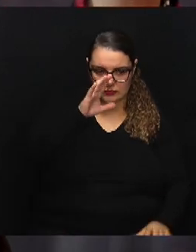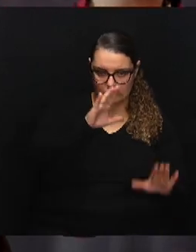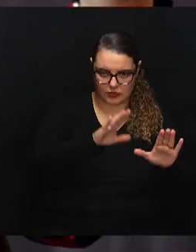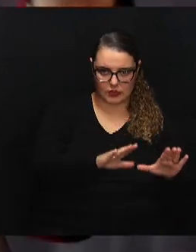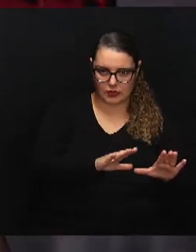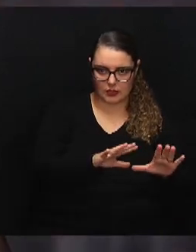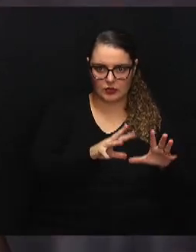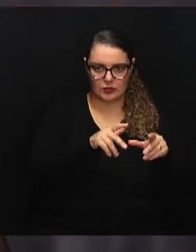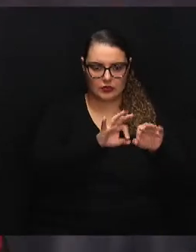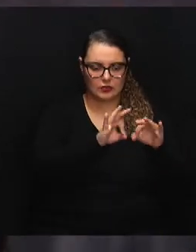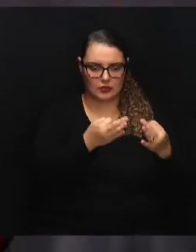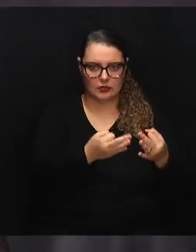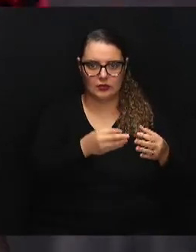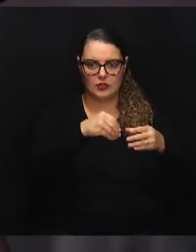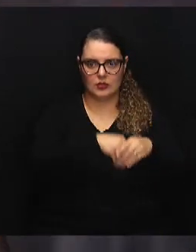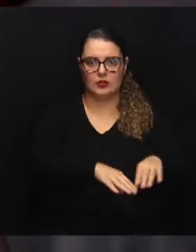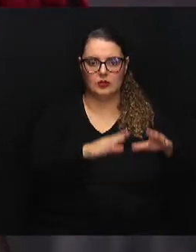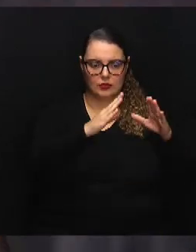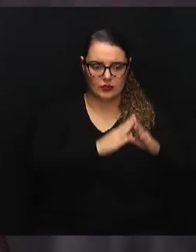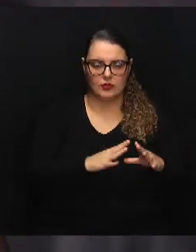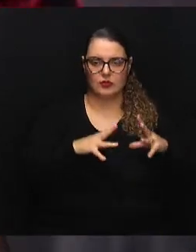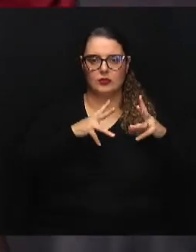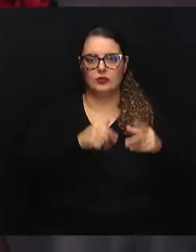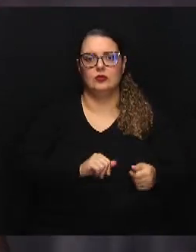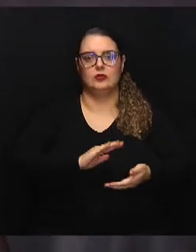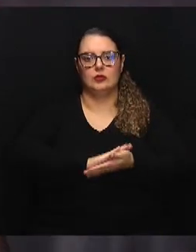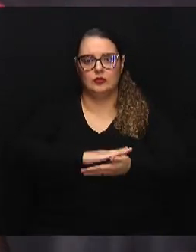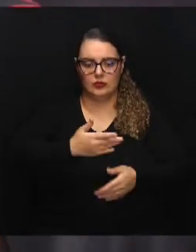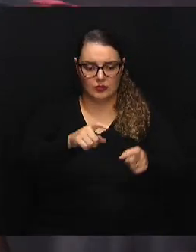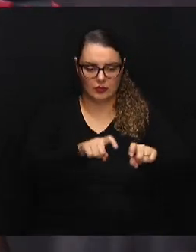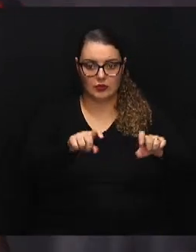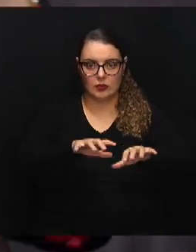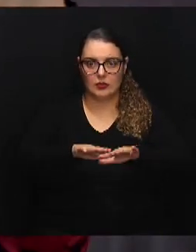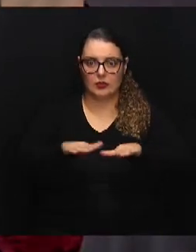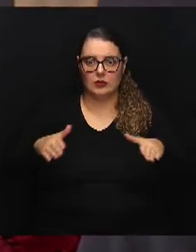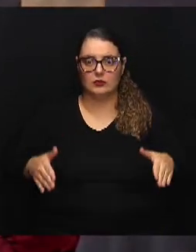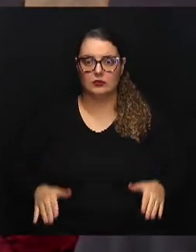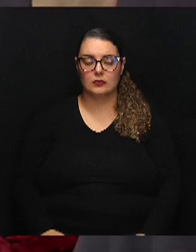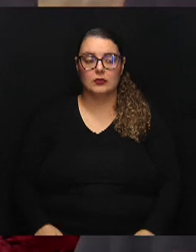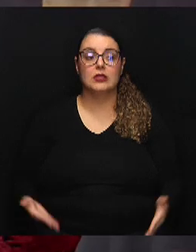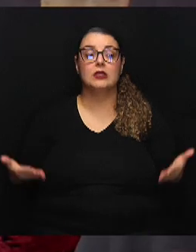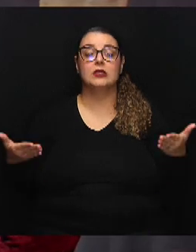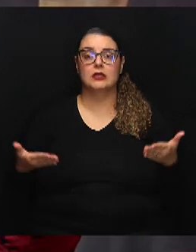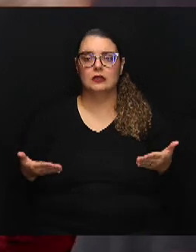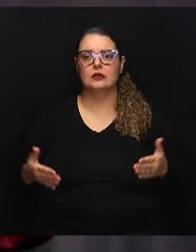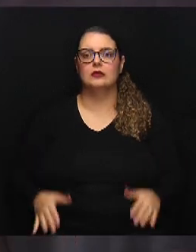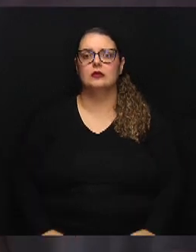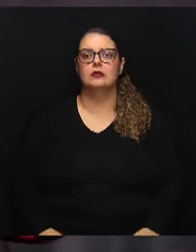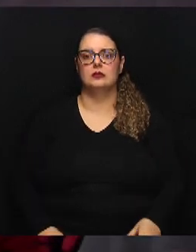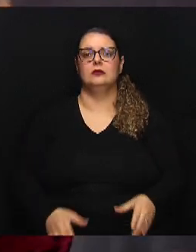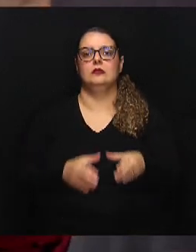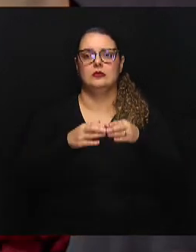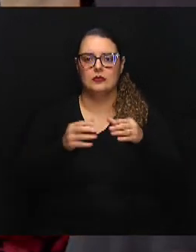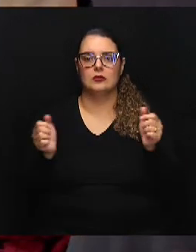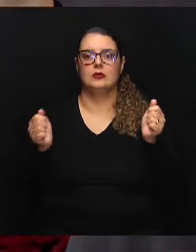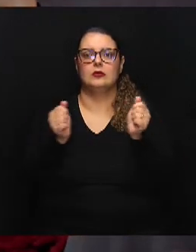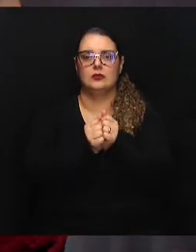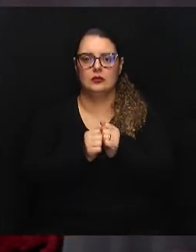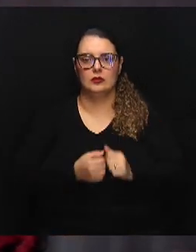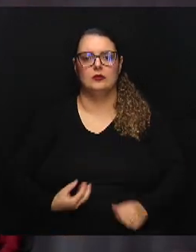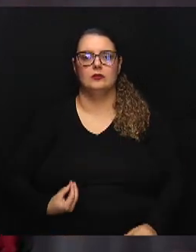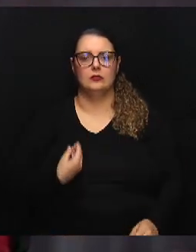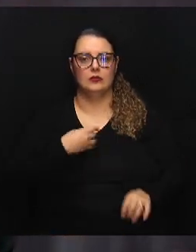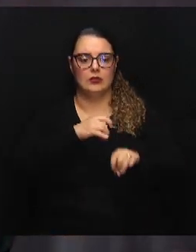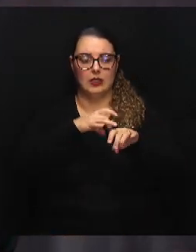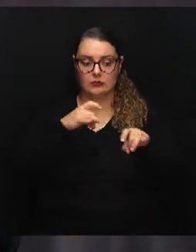toda a família toda está em casa, com todos os notebooks, os computadores na mesa, e agora? Vamos conviver aqui uma vida online. Então,